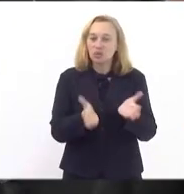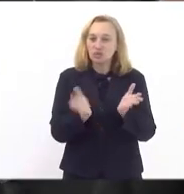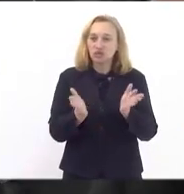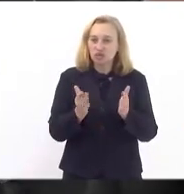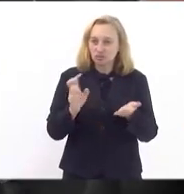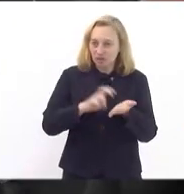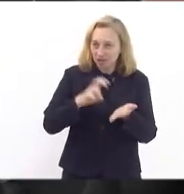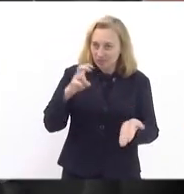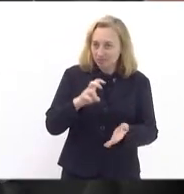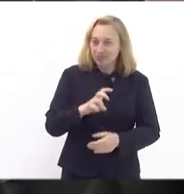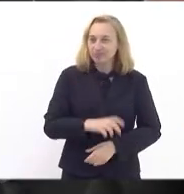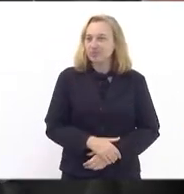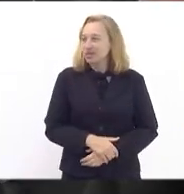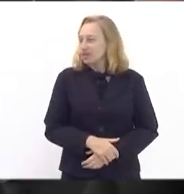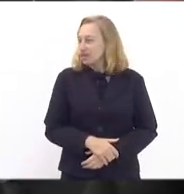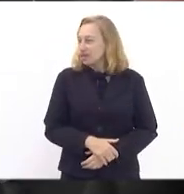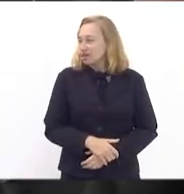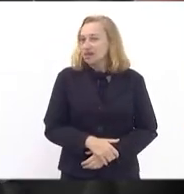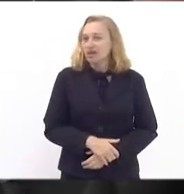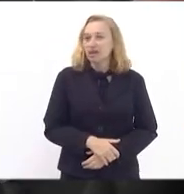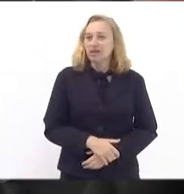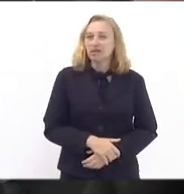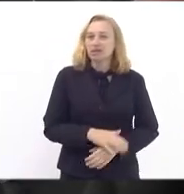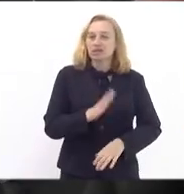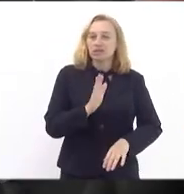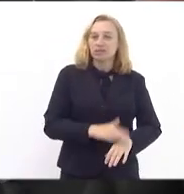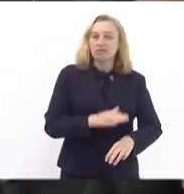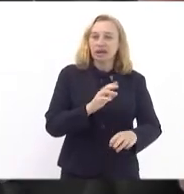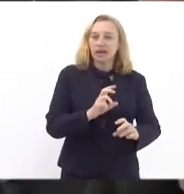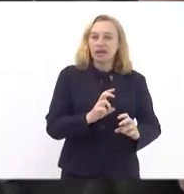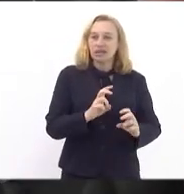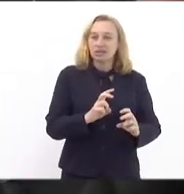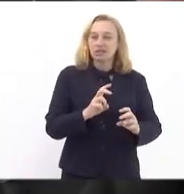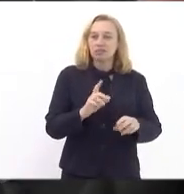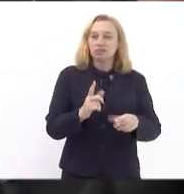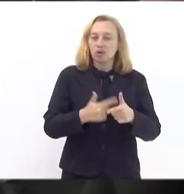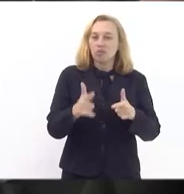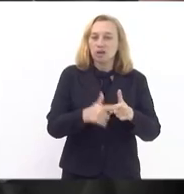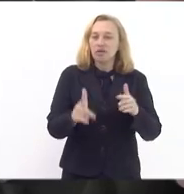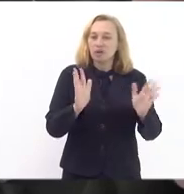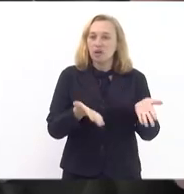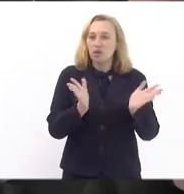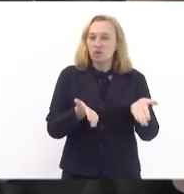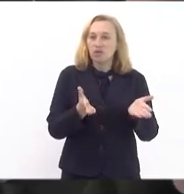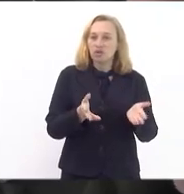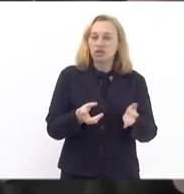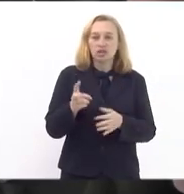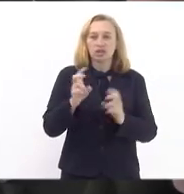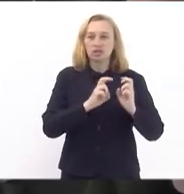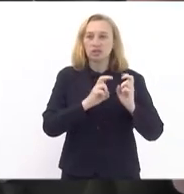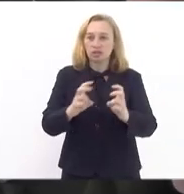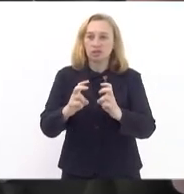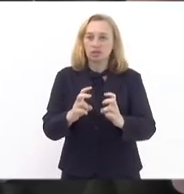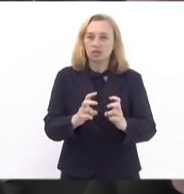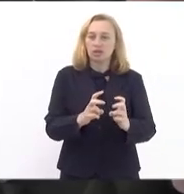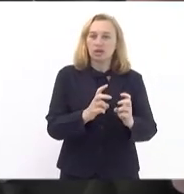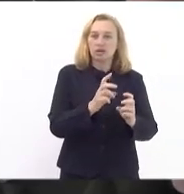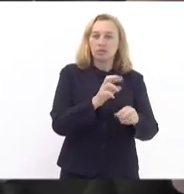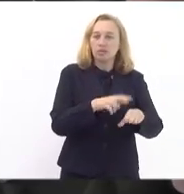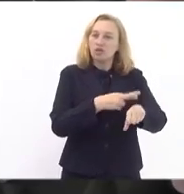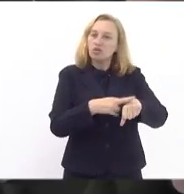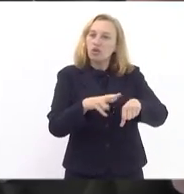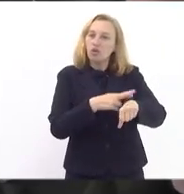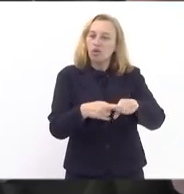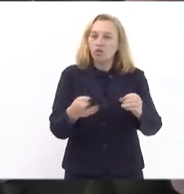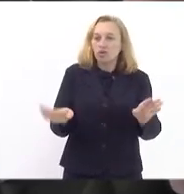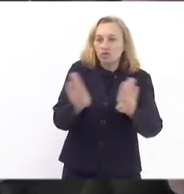de manhã cedo né passageiros a SuperVia passar por mais um transtorno hoje na manhã desta segunda-feira após estação de Belford Roxo é